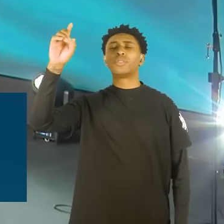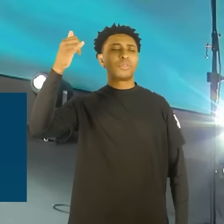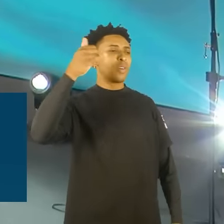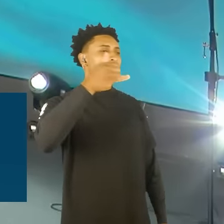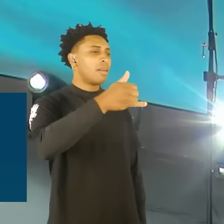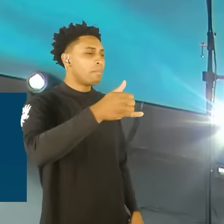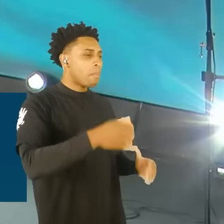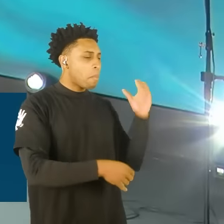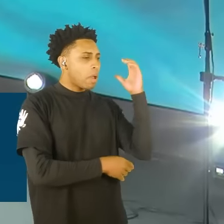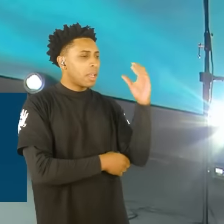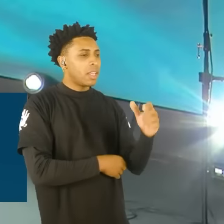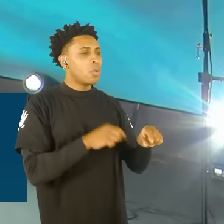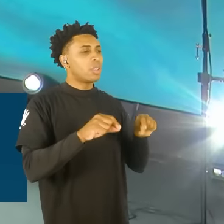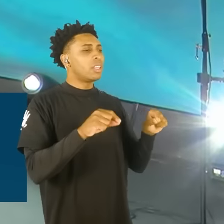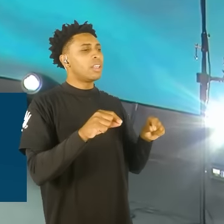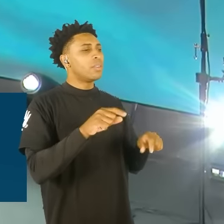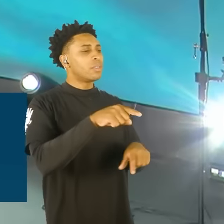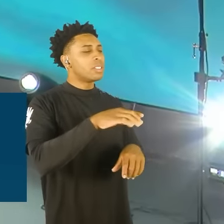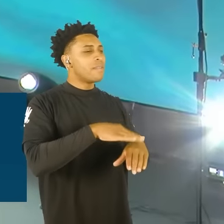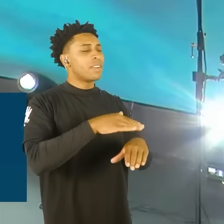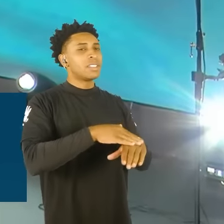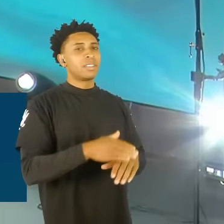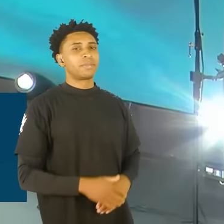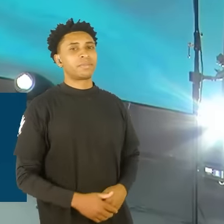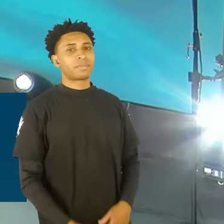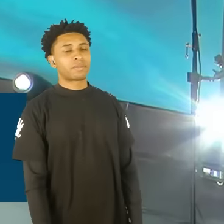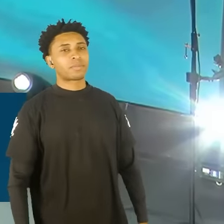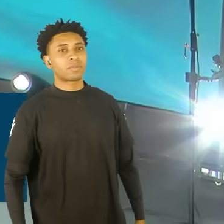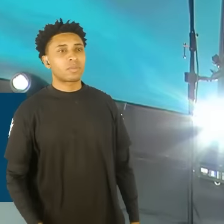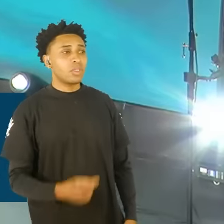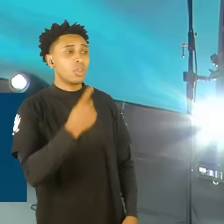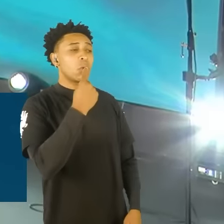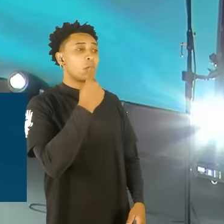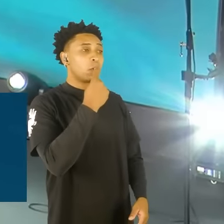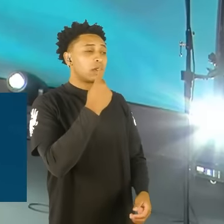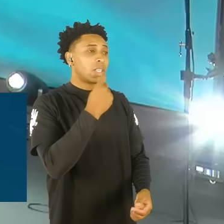fez? Leia comigo a partir do sangue. 1, 2, 3. O sangue.